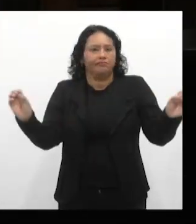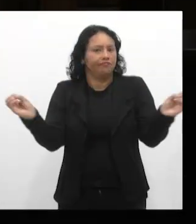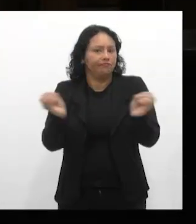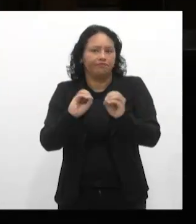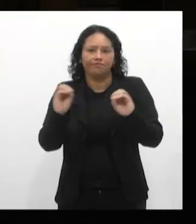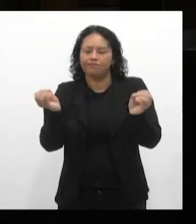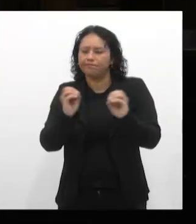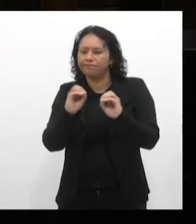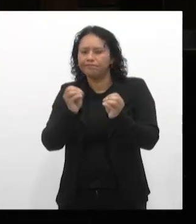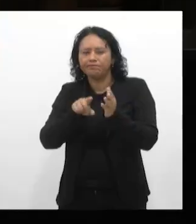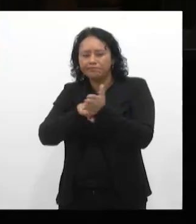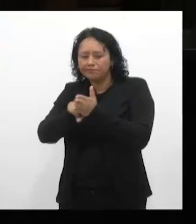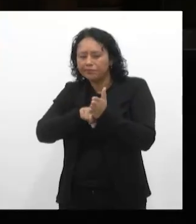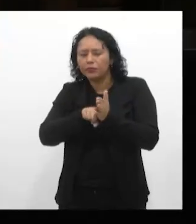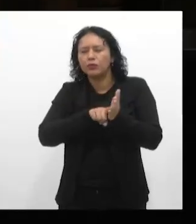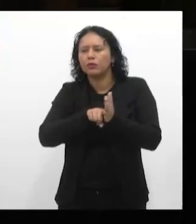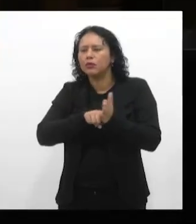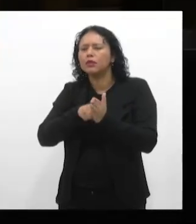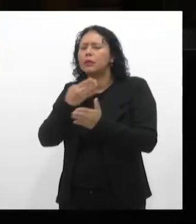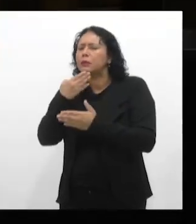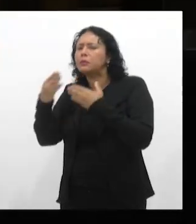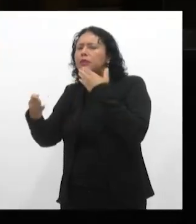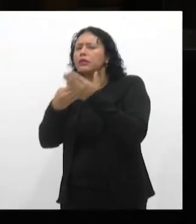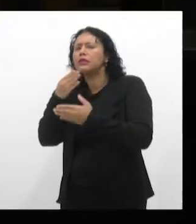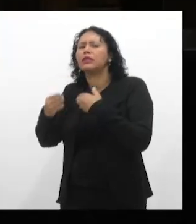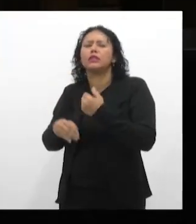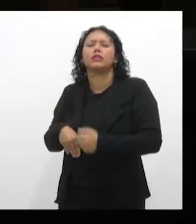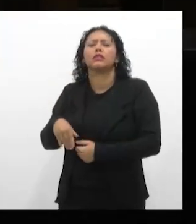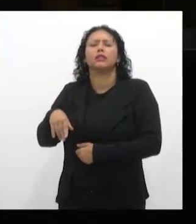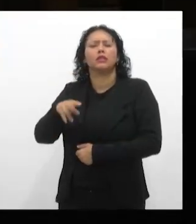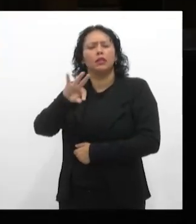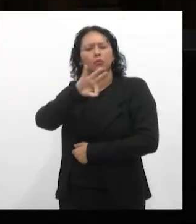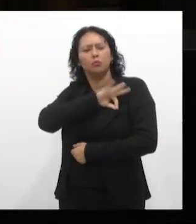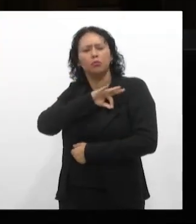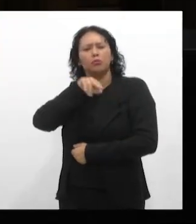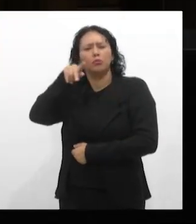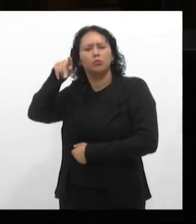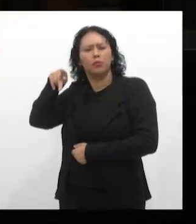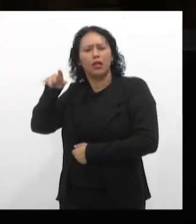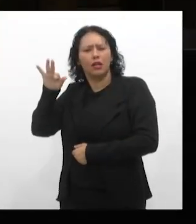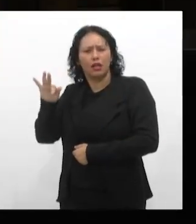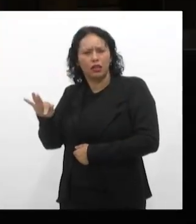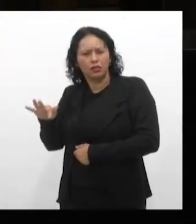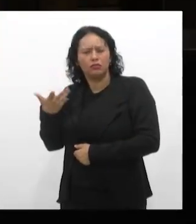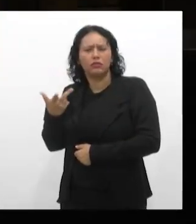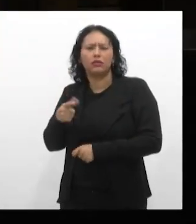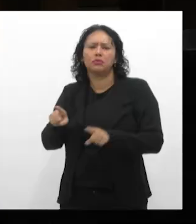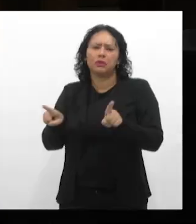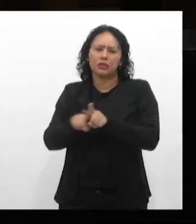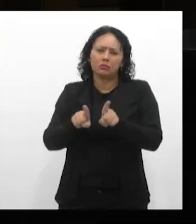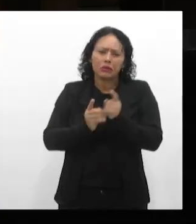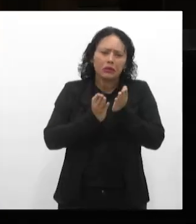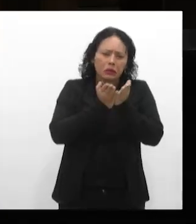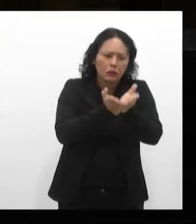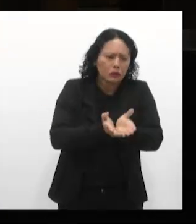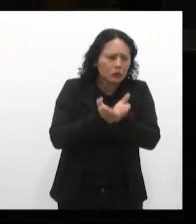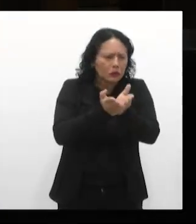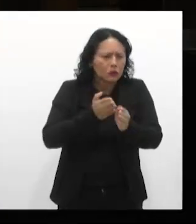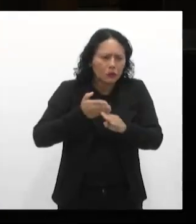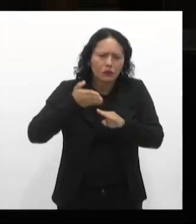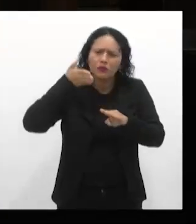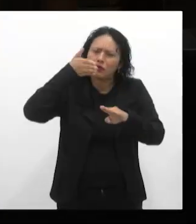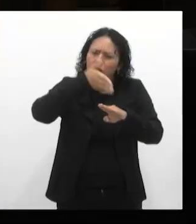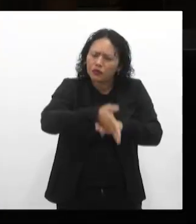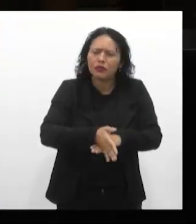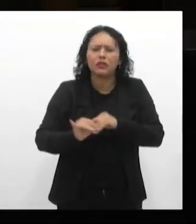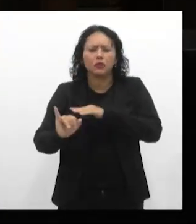Busquei junto à Polícia Federal, junto à Guarda Portuária, cheguei mesmo a ir ao Instituto